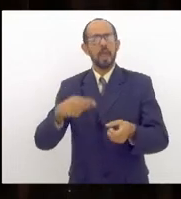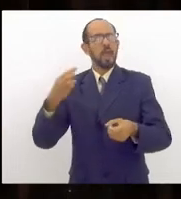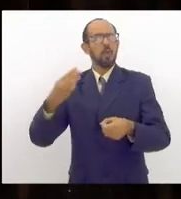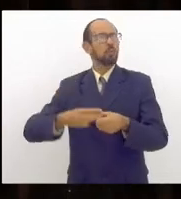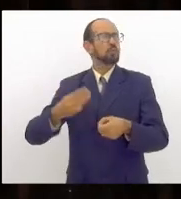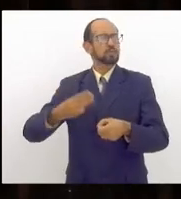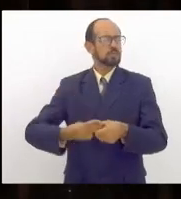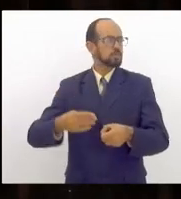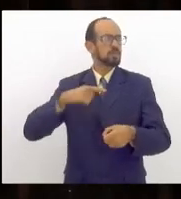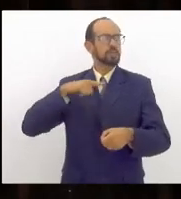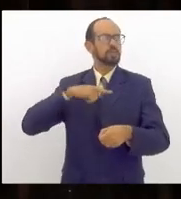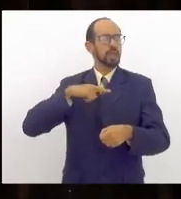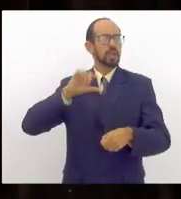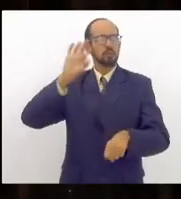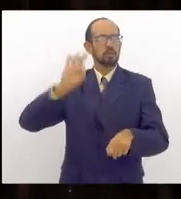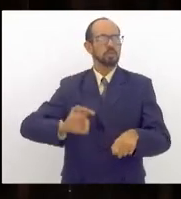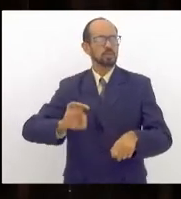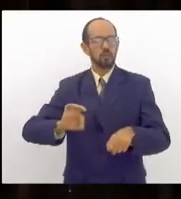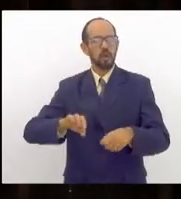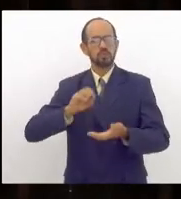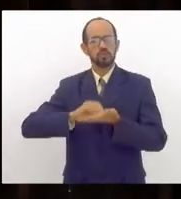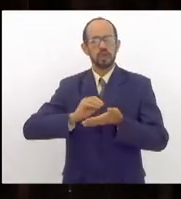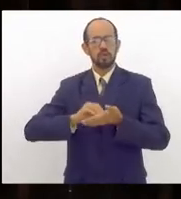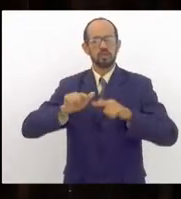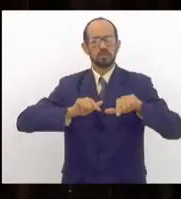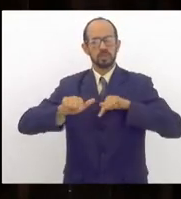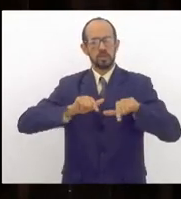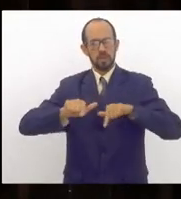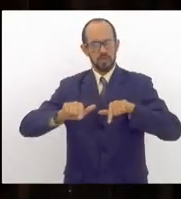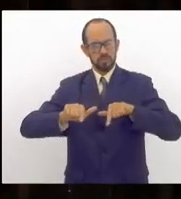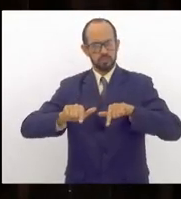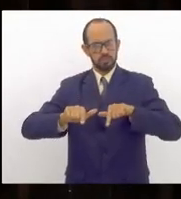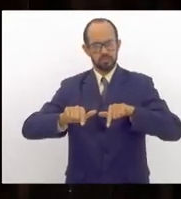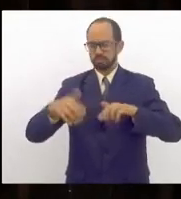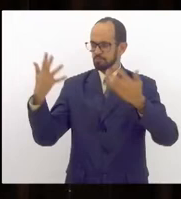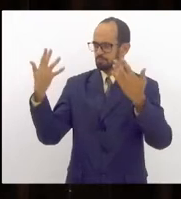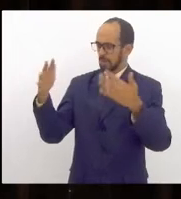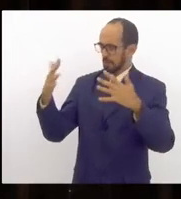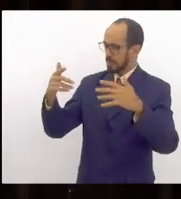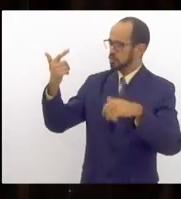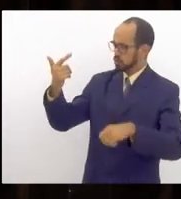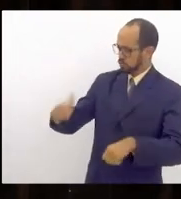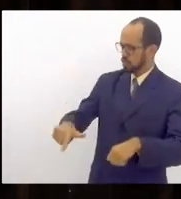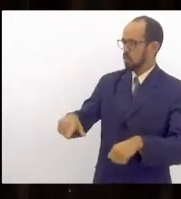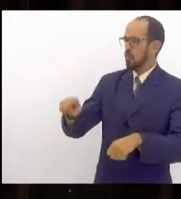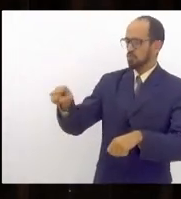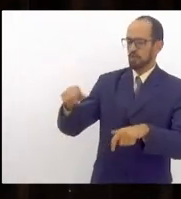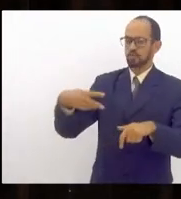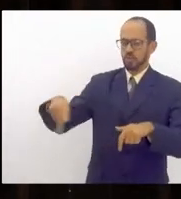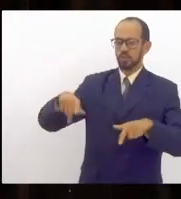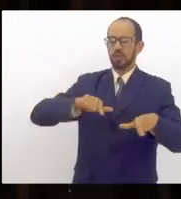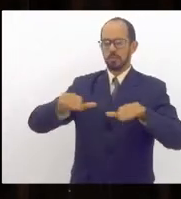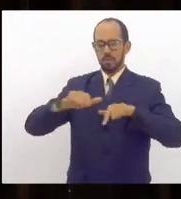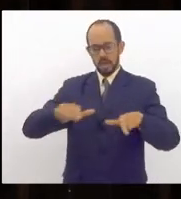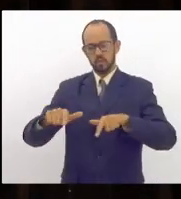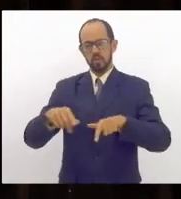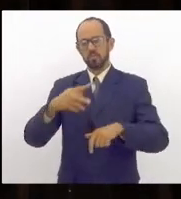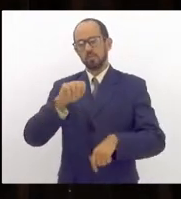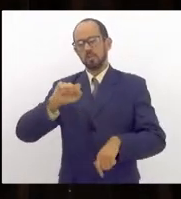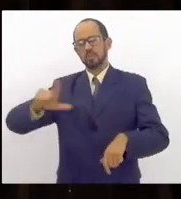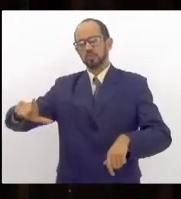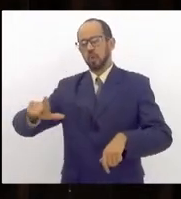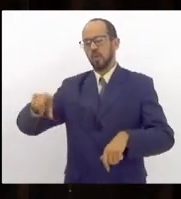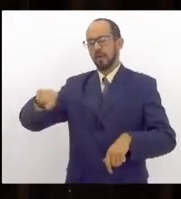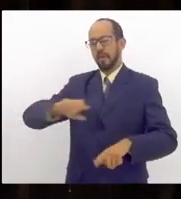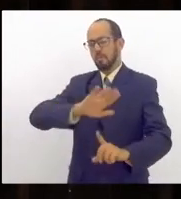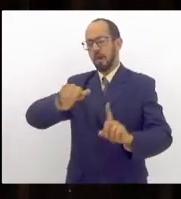um dos maiores índices de desemprego é importantíssimo esse debate para nós então mais uma vez parabéns pelo seu trabalho para o pessoal é uma grande honra ter você